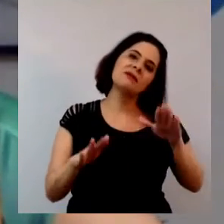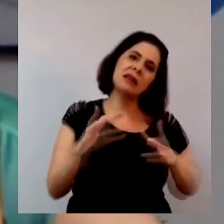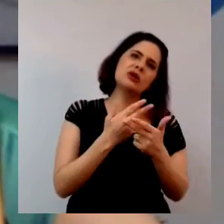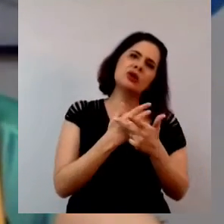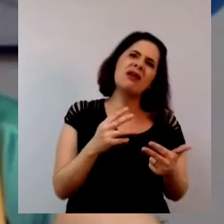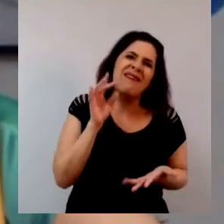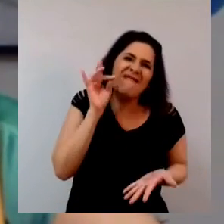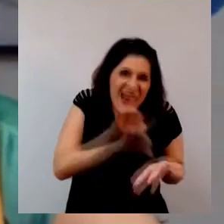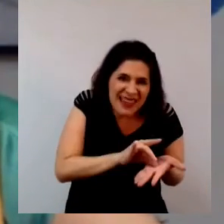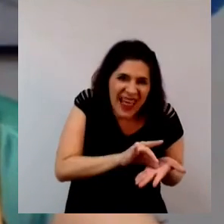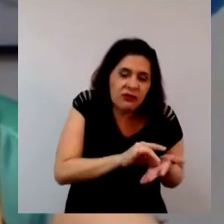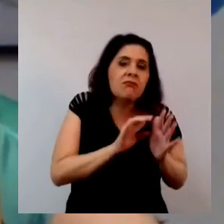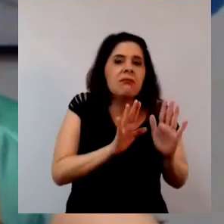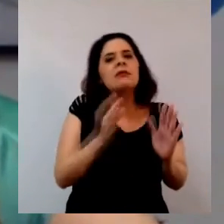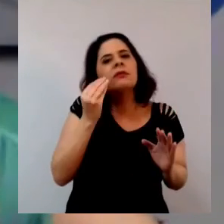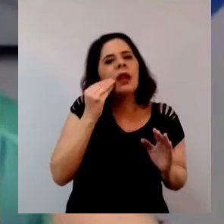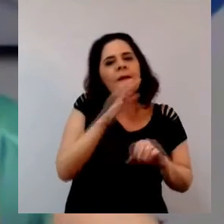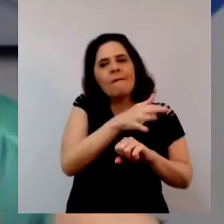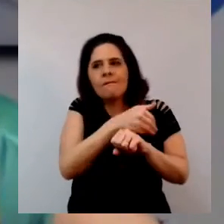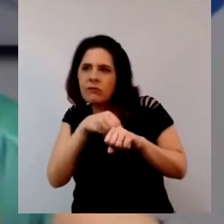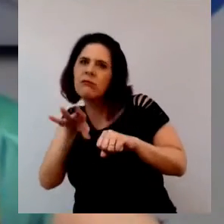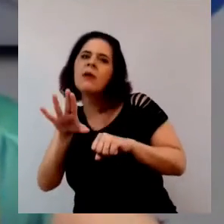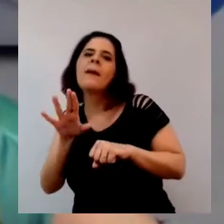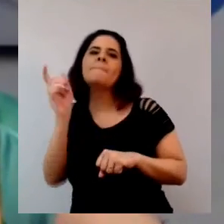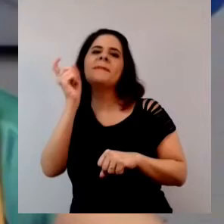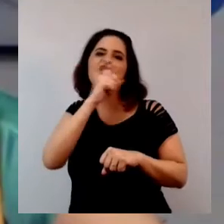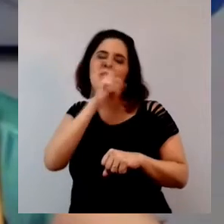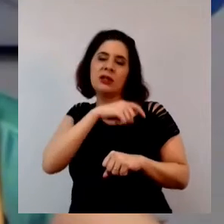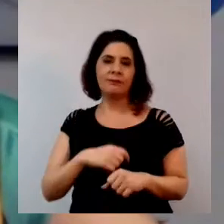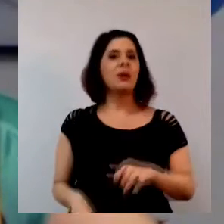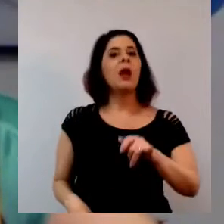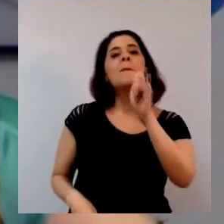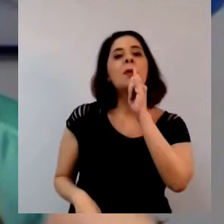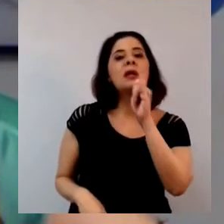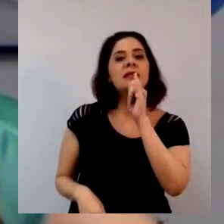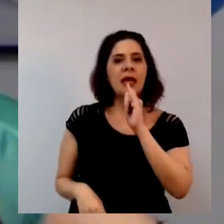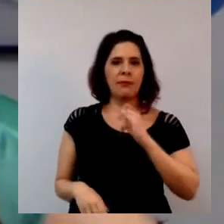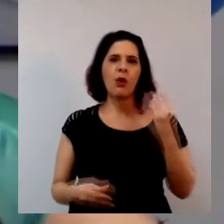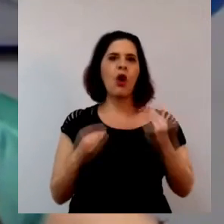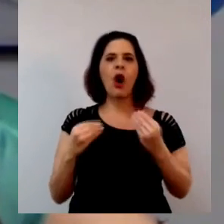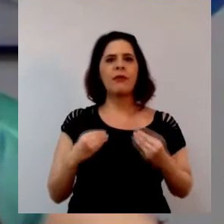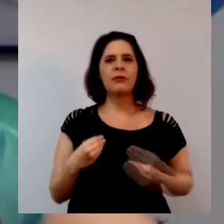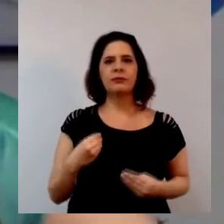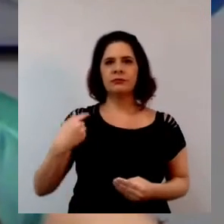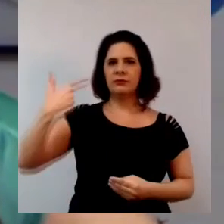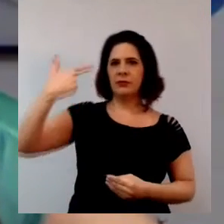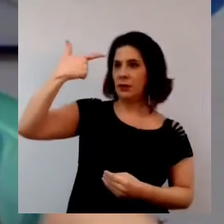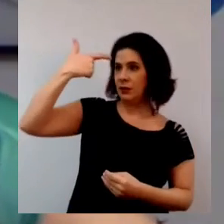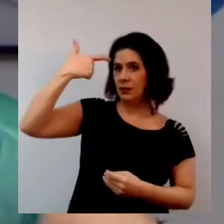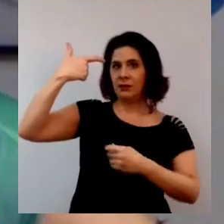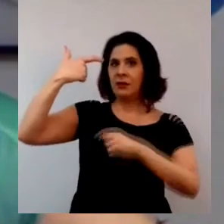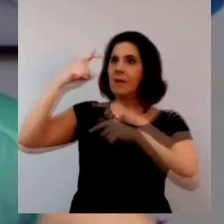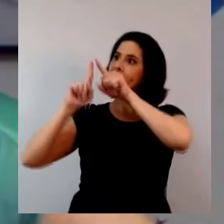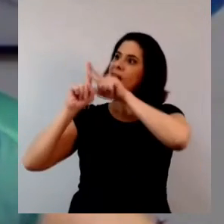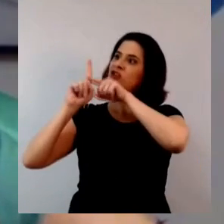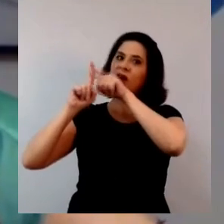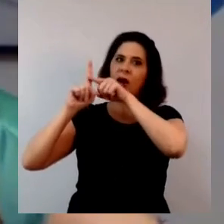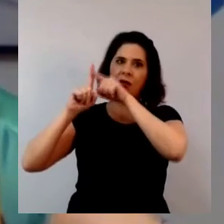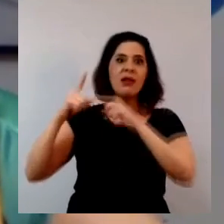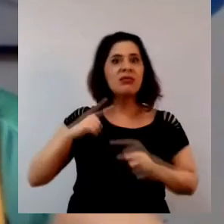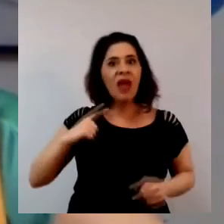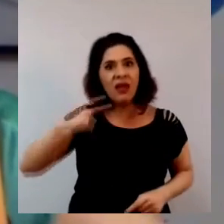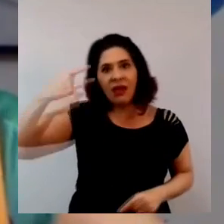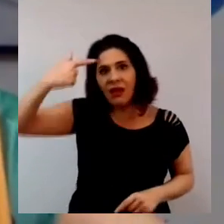exemplo, o negócio do termômetro na testa. Pô, existe mesmo uma glândula pineal, não é